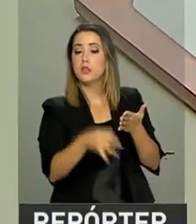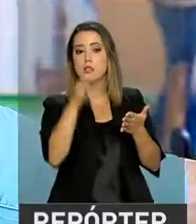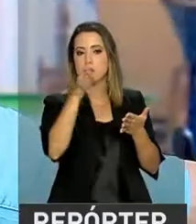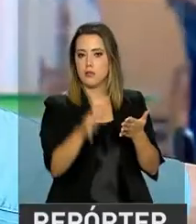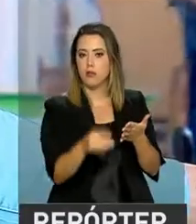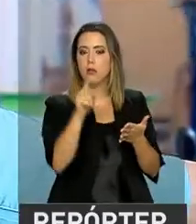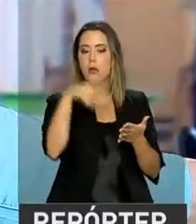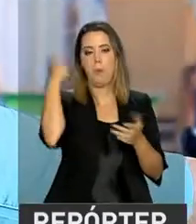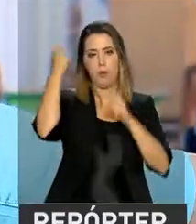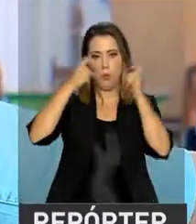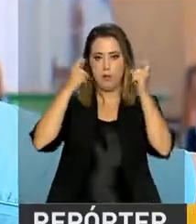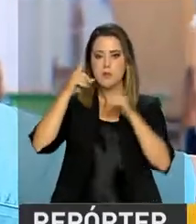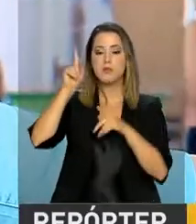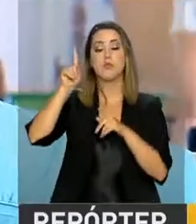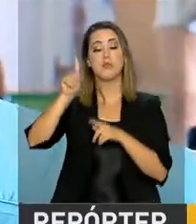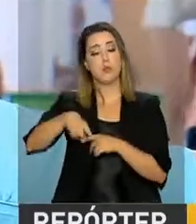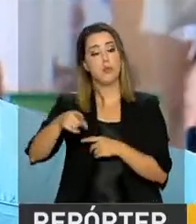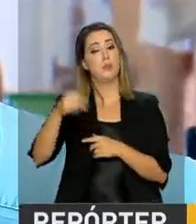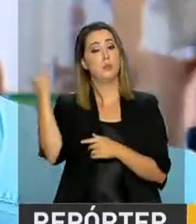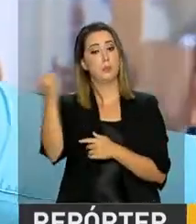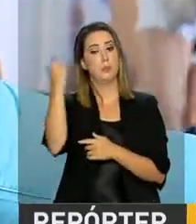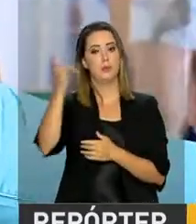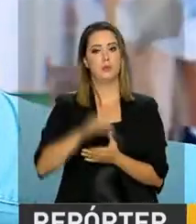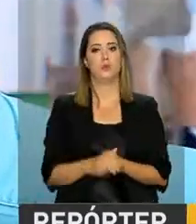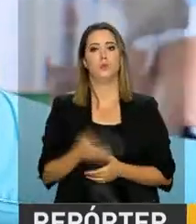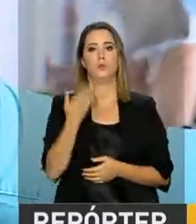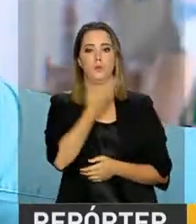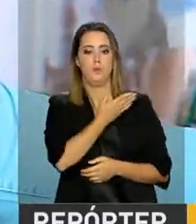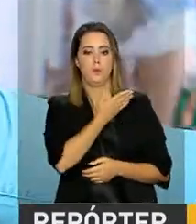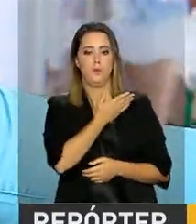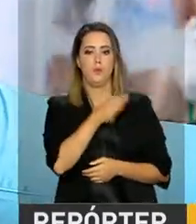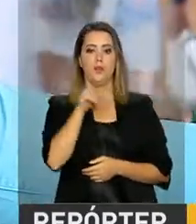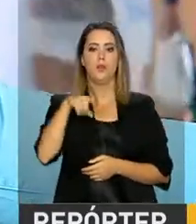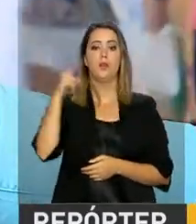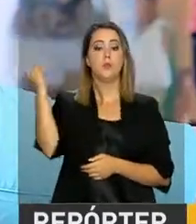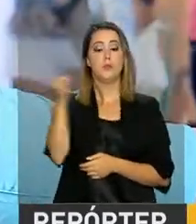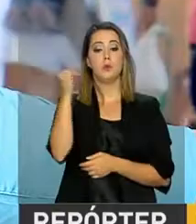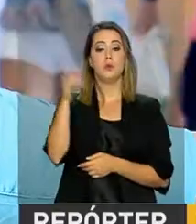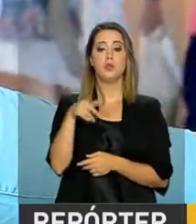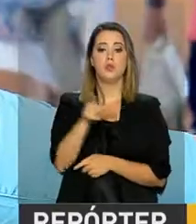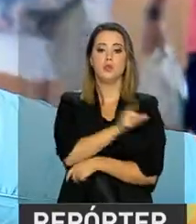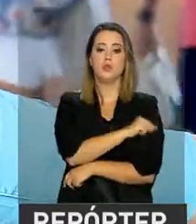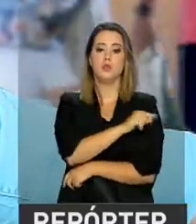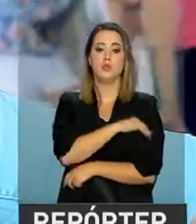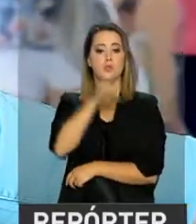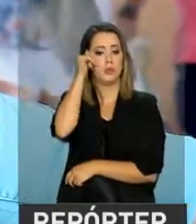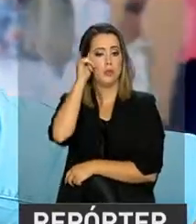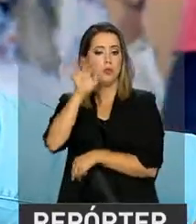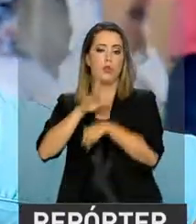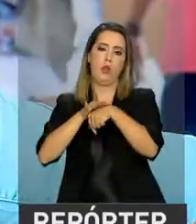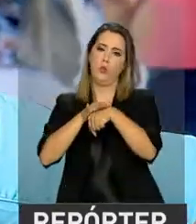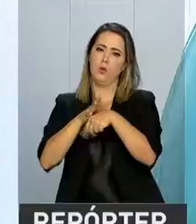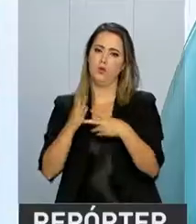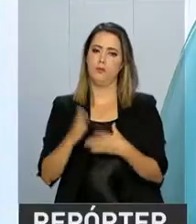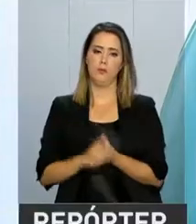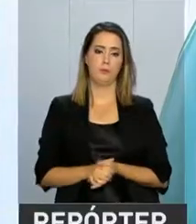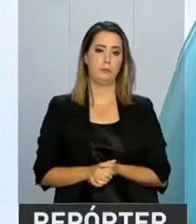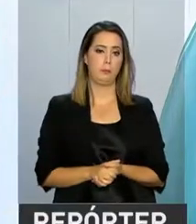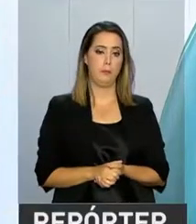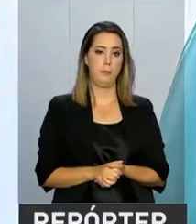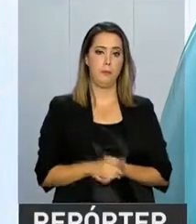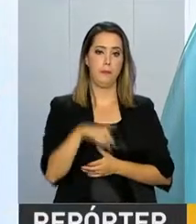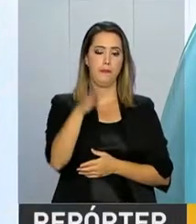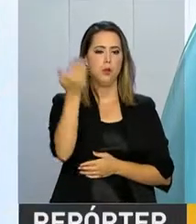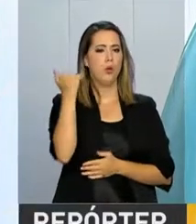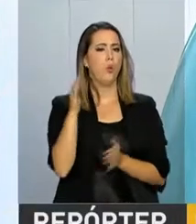da mãe. Eu acho importante vacinar para não correr o risco de voltar essas doenças que já saíram de circulação. O último